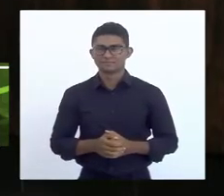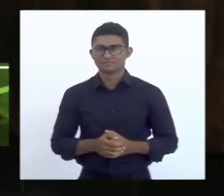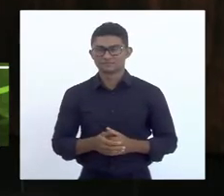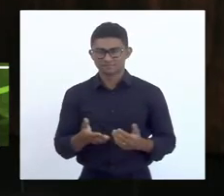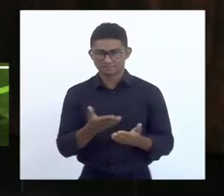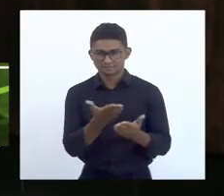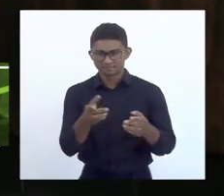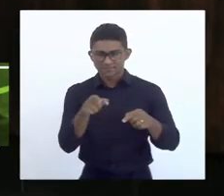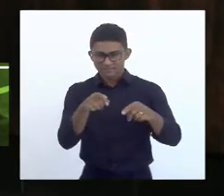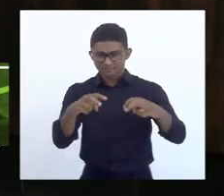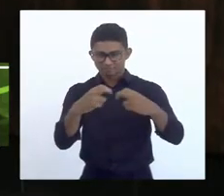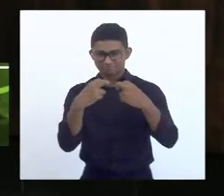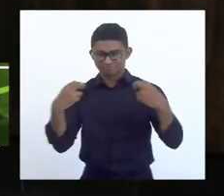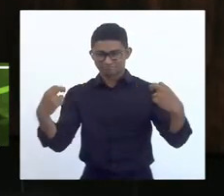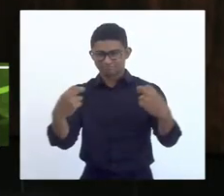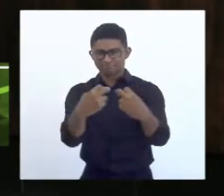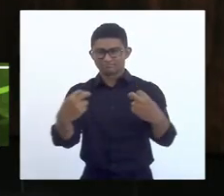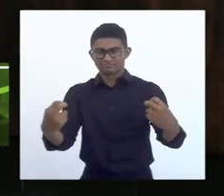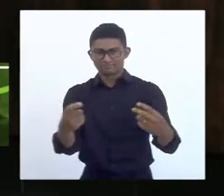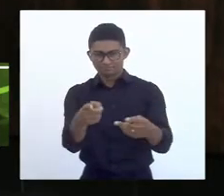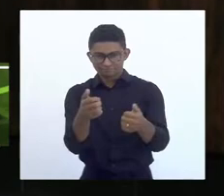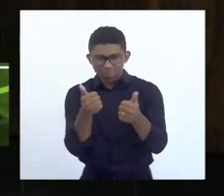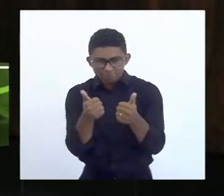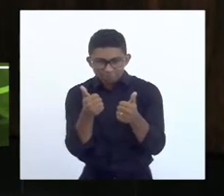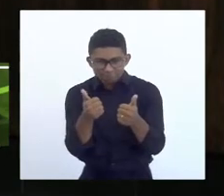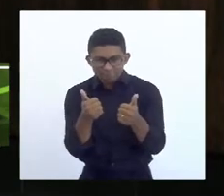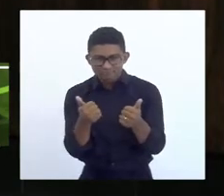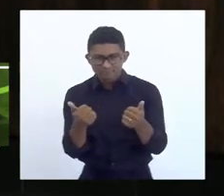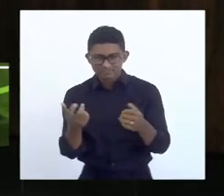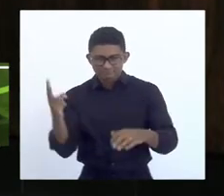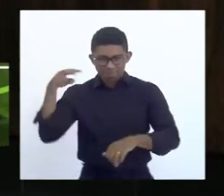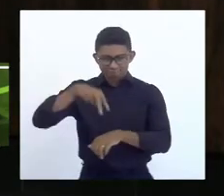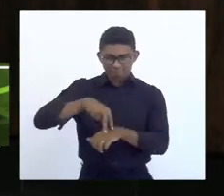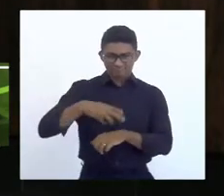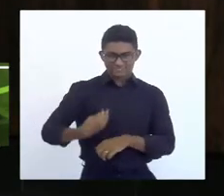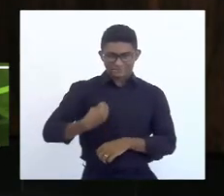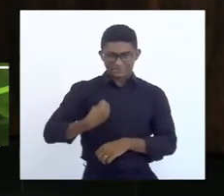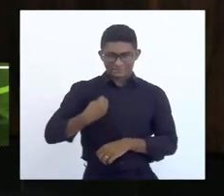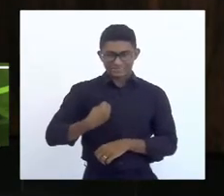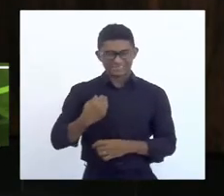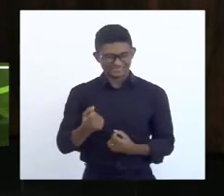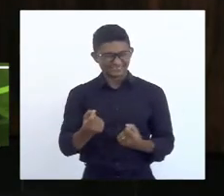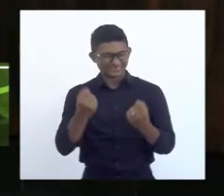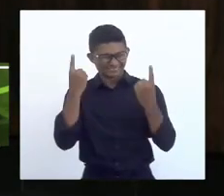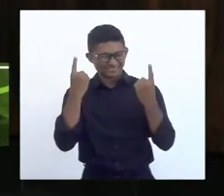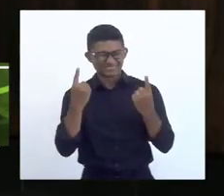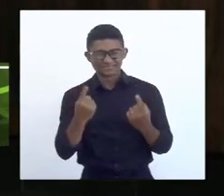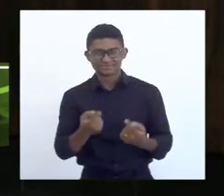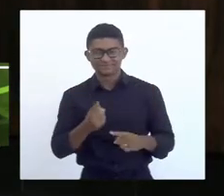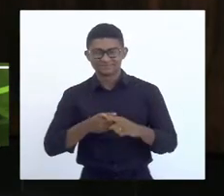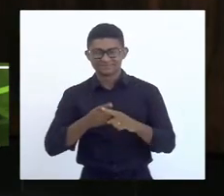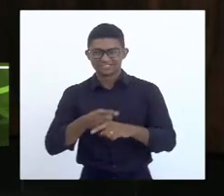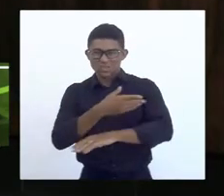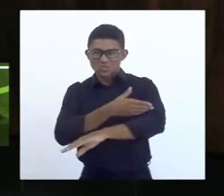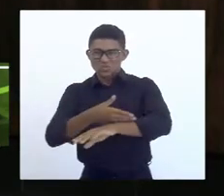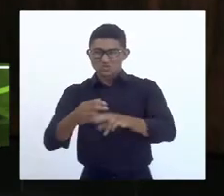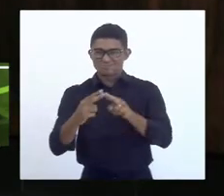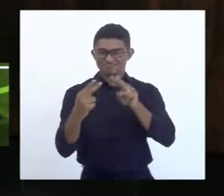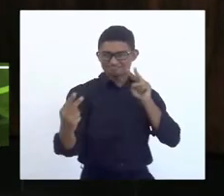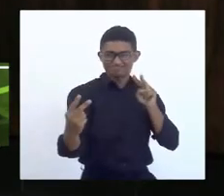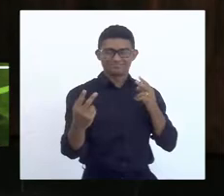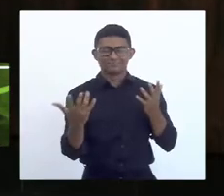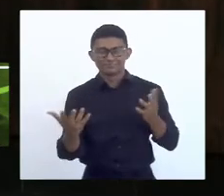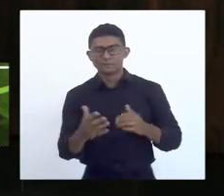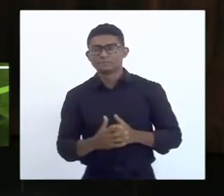embaixo? Estão felizes com uma atividade presencial? Estranhando convívio humano, contato, assim? Tá estranho, né? Tá retomando.